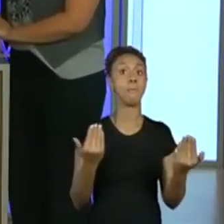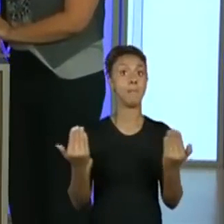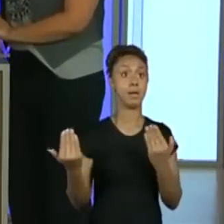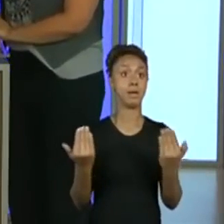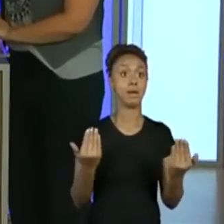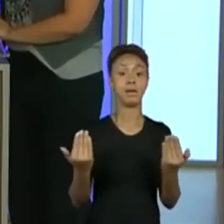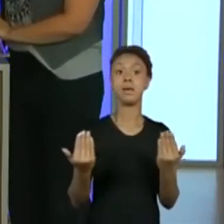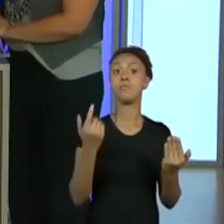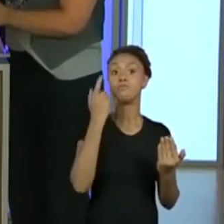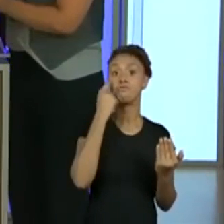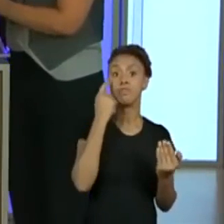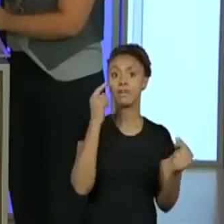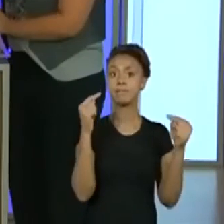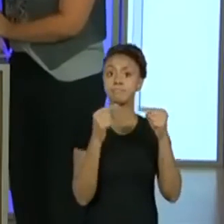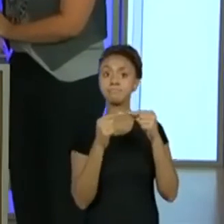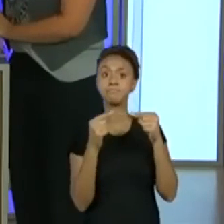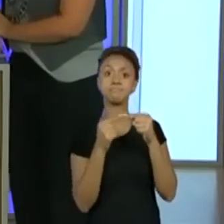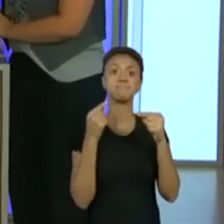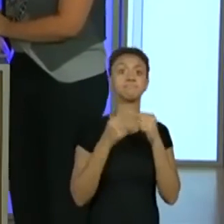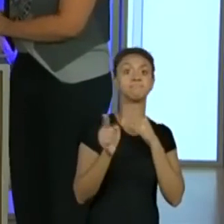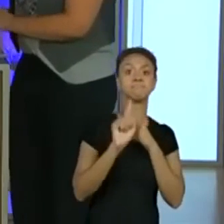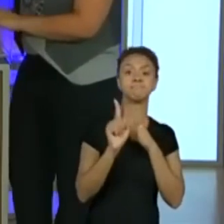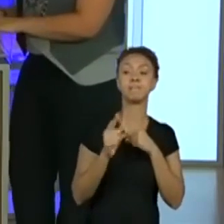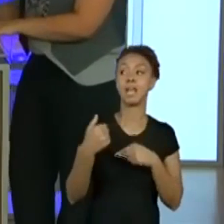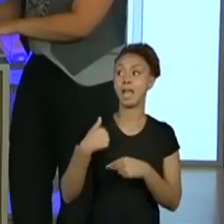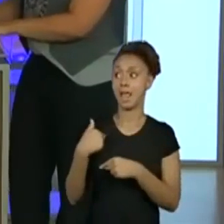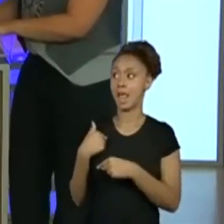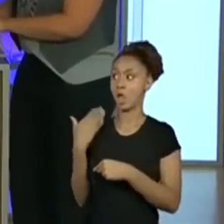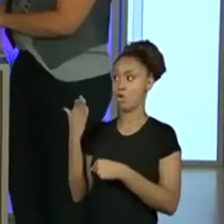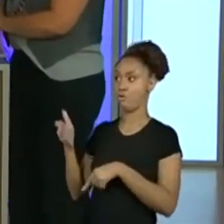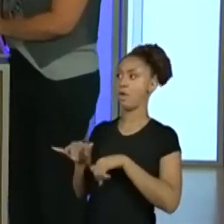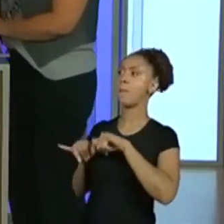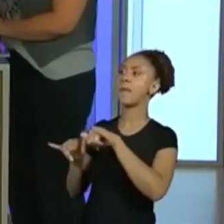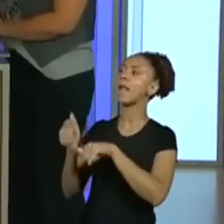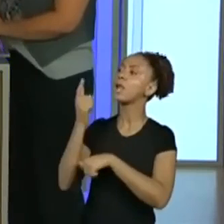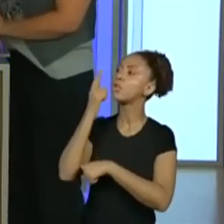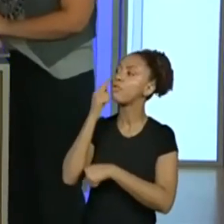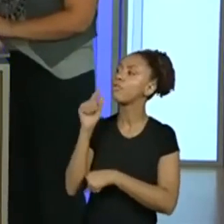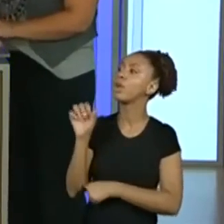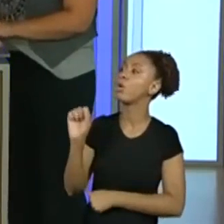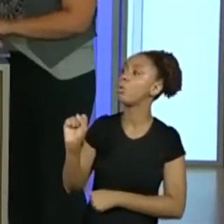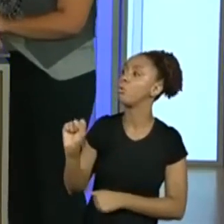não equivalentes. Então, no mercado que eu fui, estava R$ 8,35.